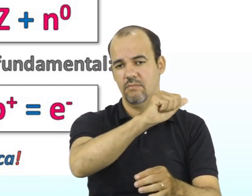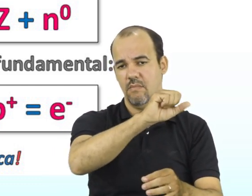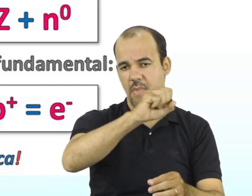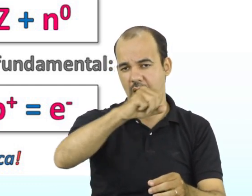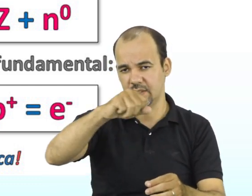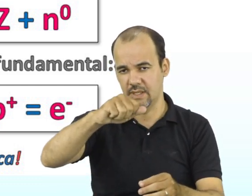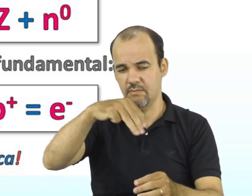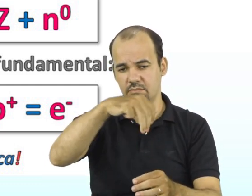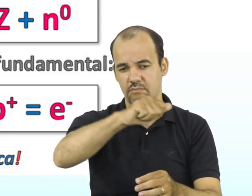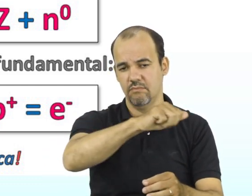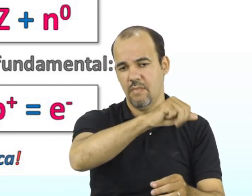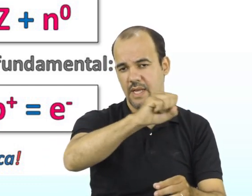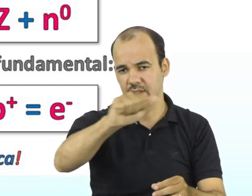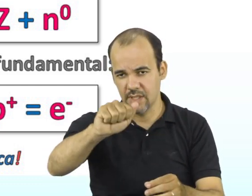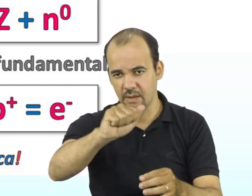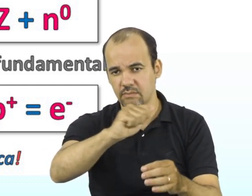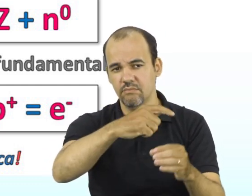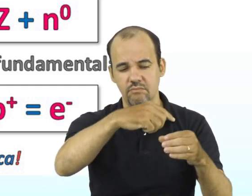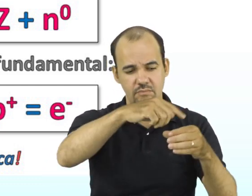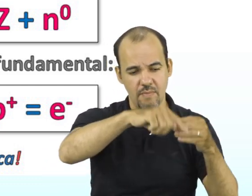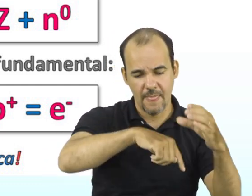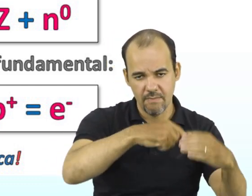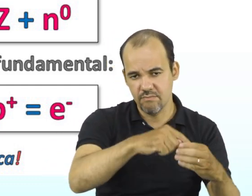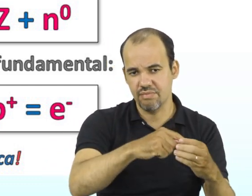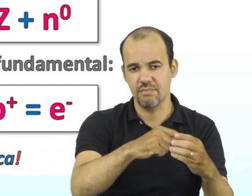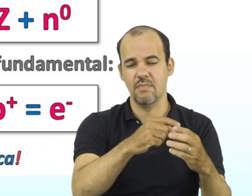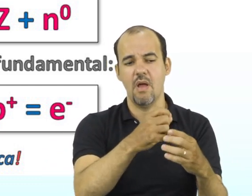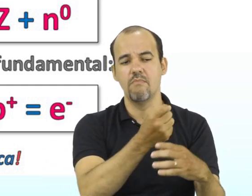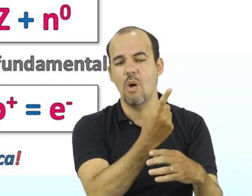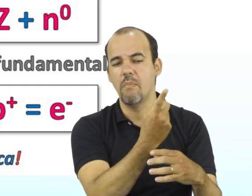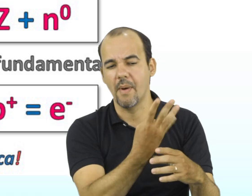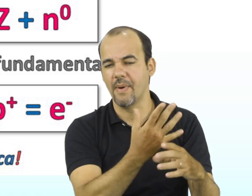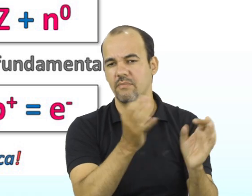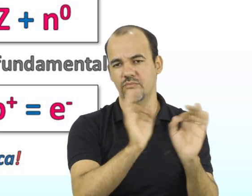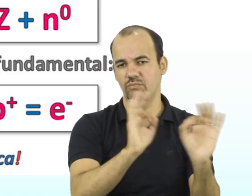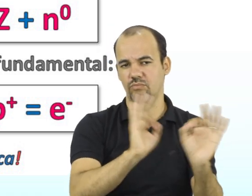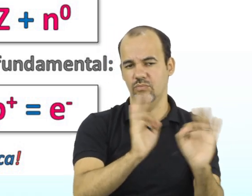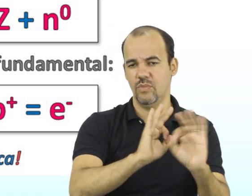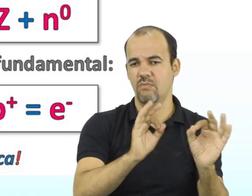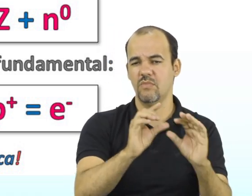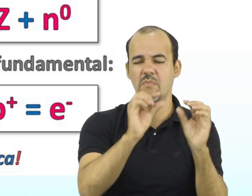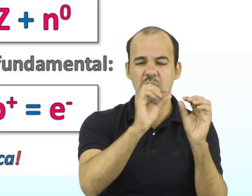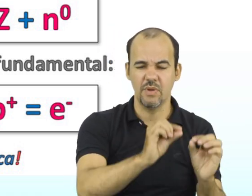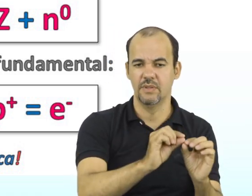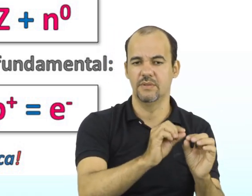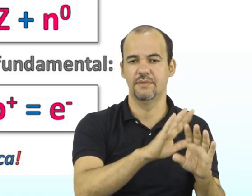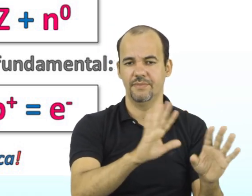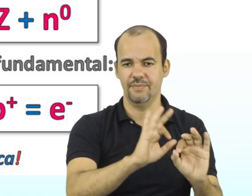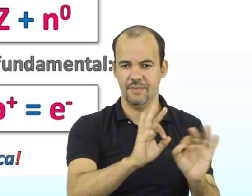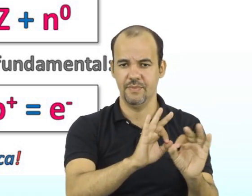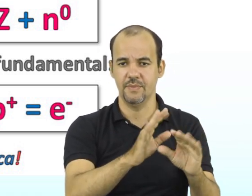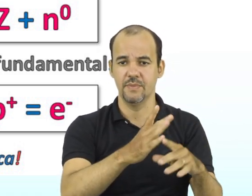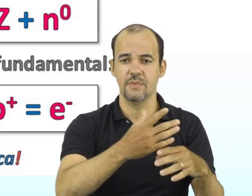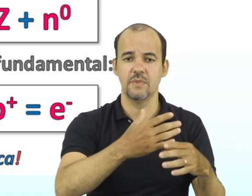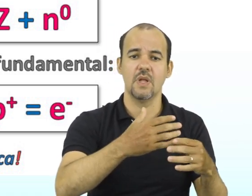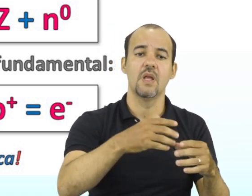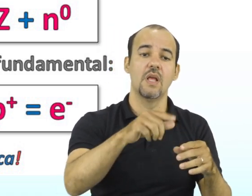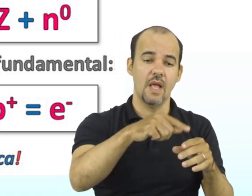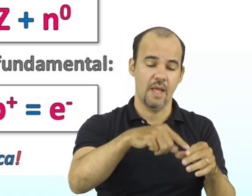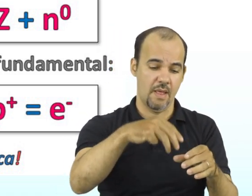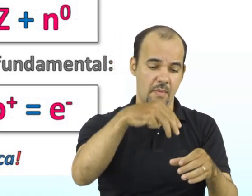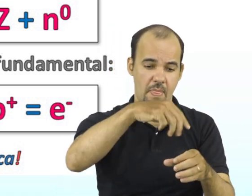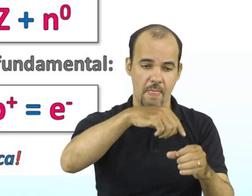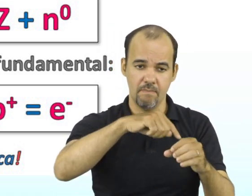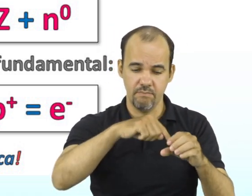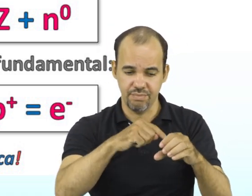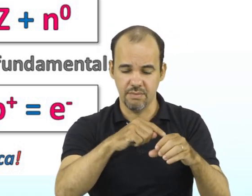nós desprezamos ela. Então, ela não entra na contagem, obviamente, para cálculos do ensino médio, tá? Então, nós dizemos que